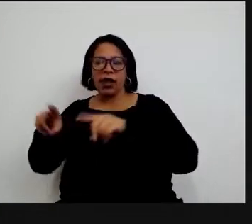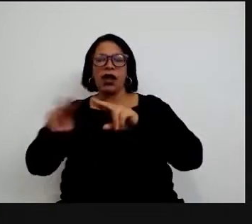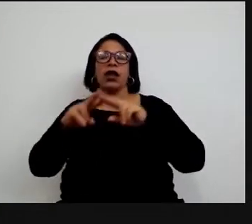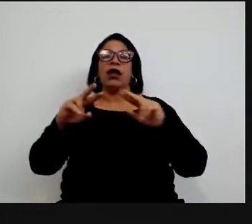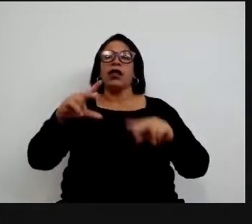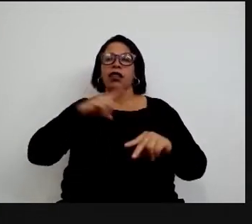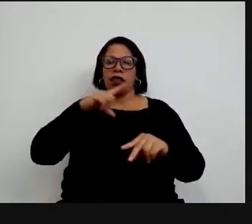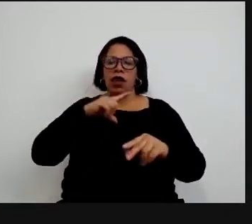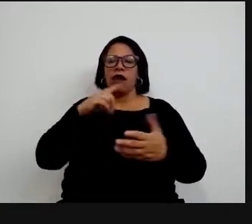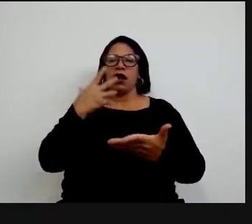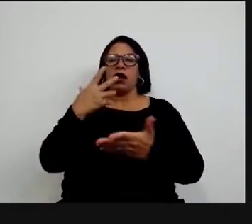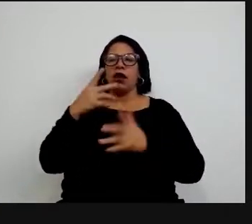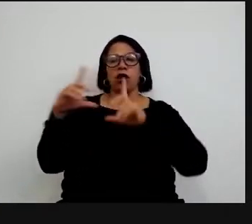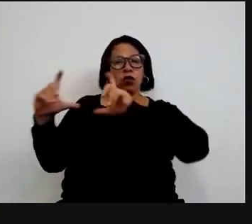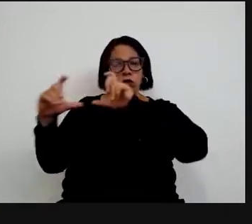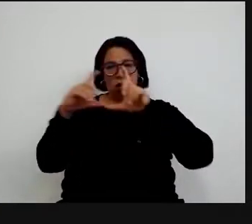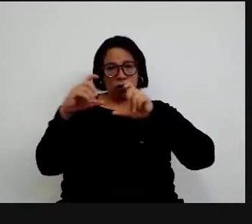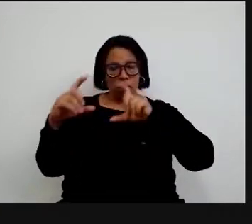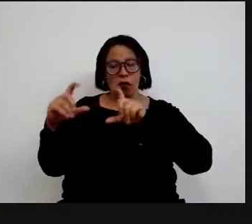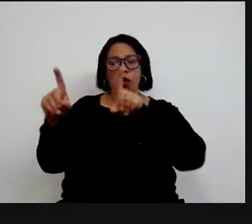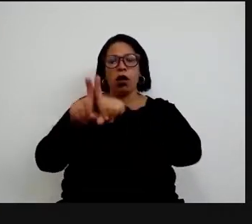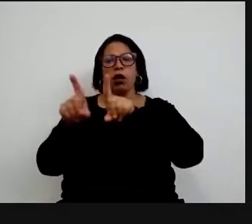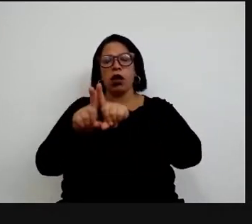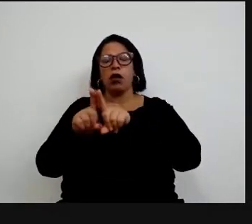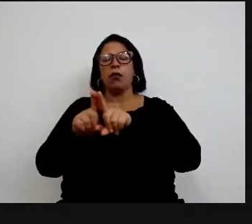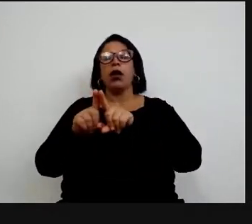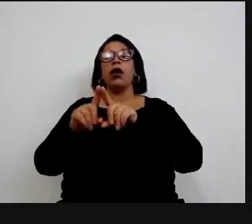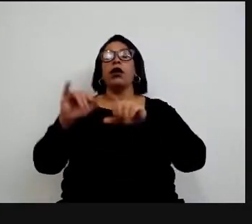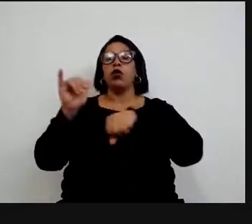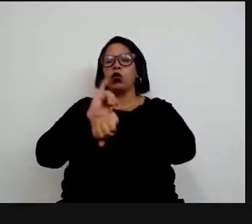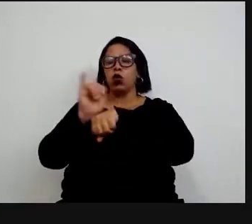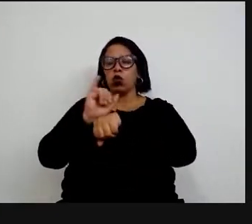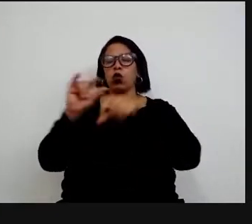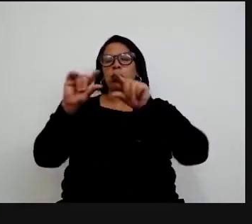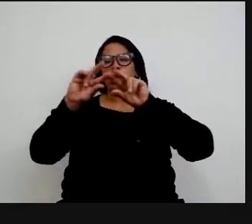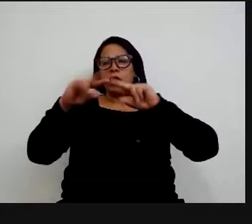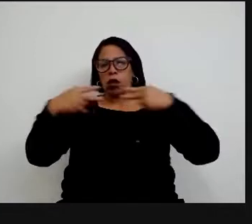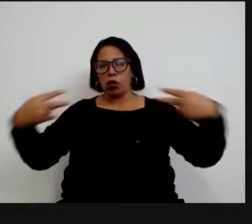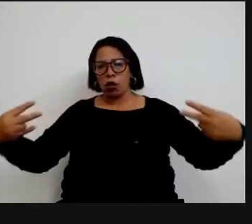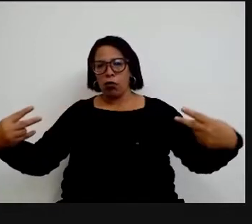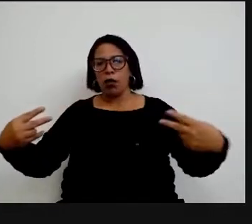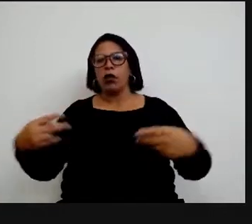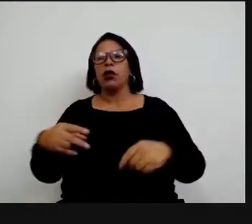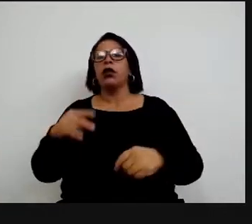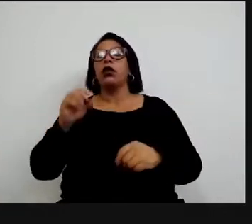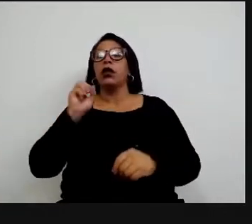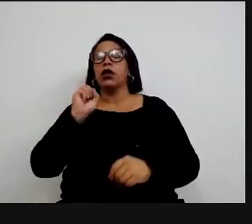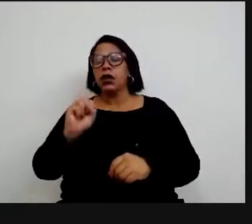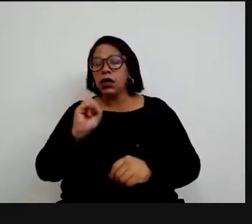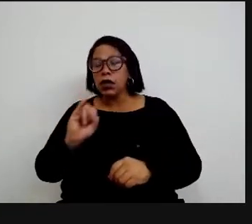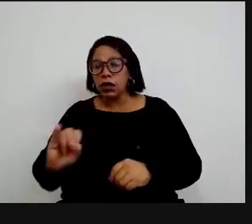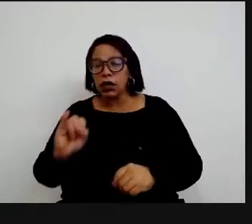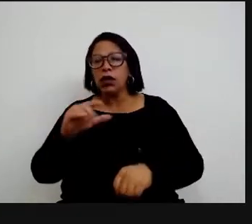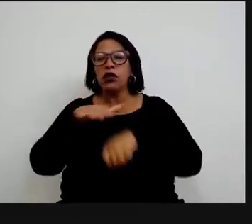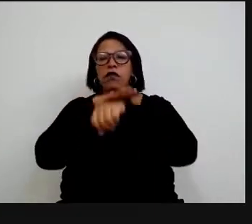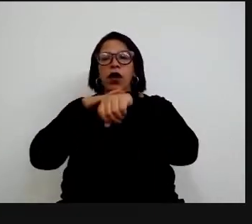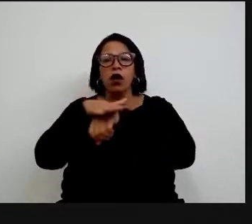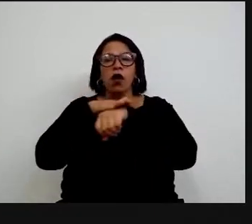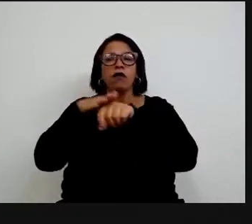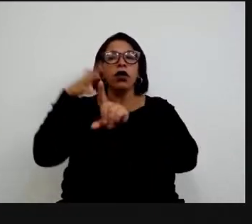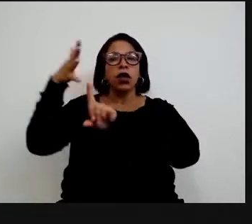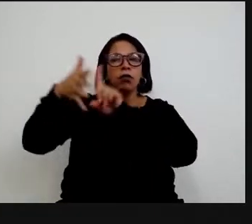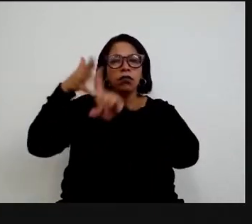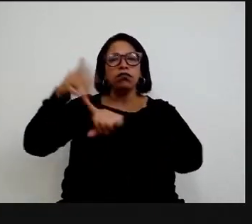QR Code, e na descrição do evento também pelo YouTube. Então, à medida que nós estivermos conversando, se você tiver